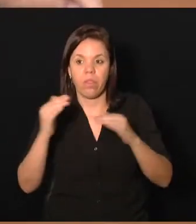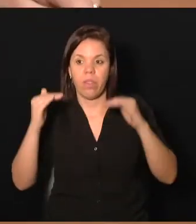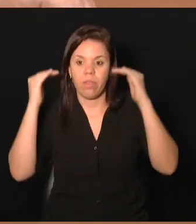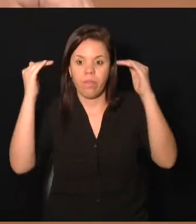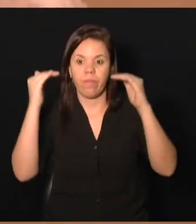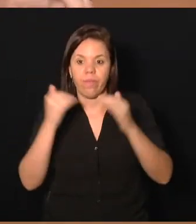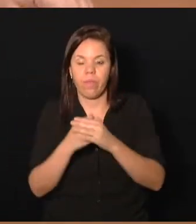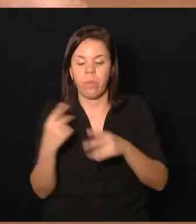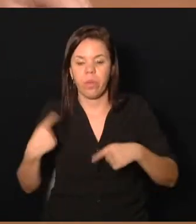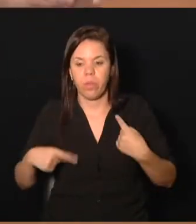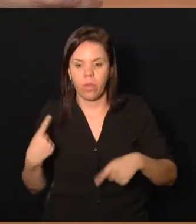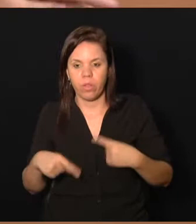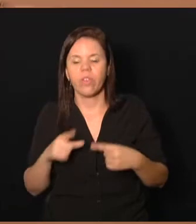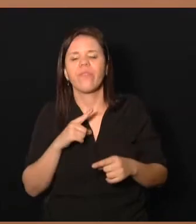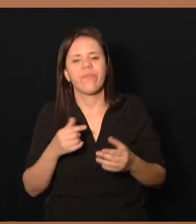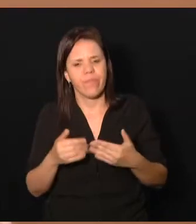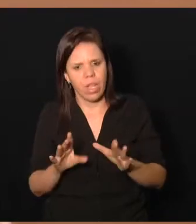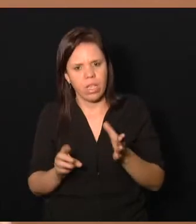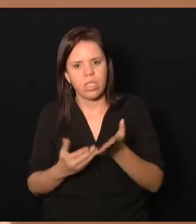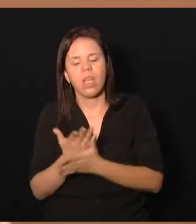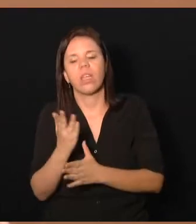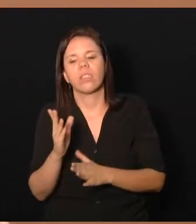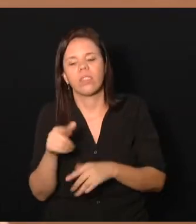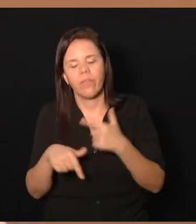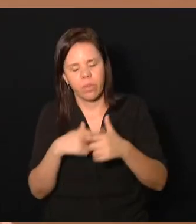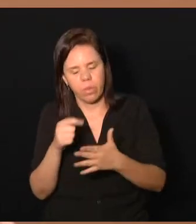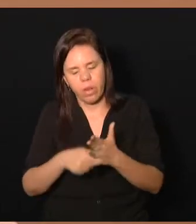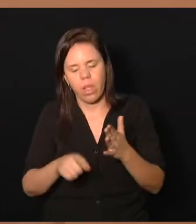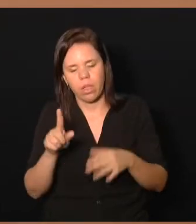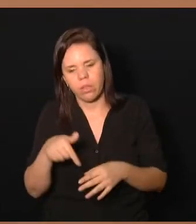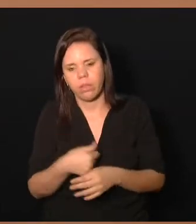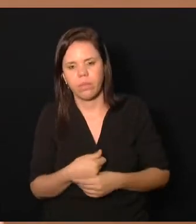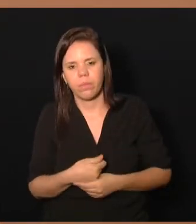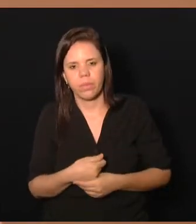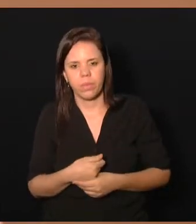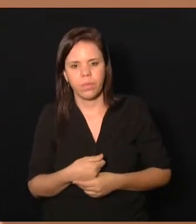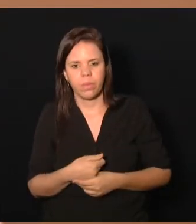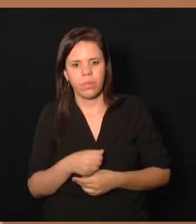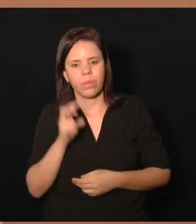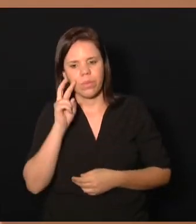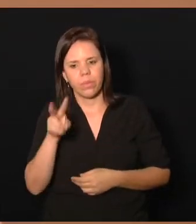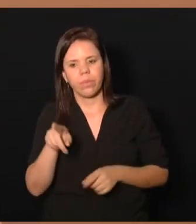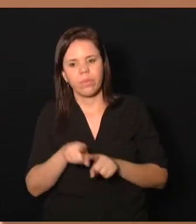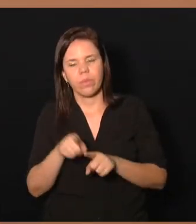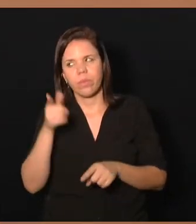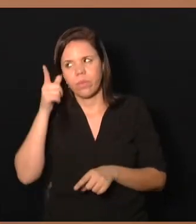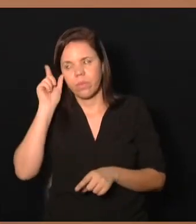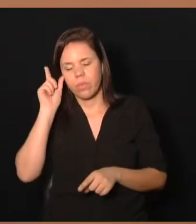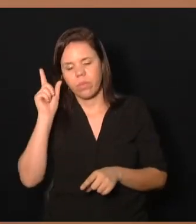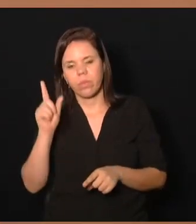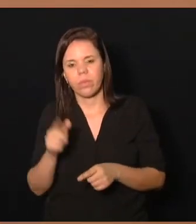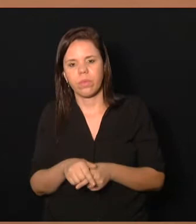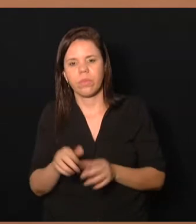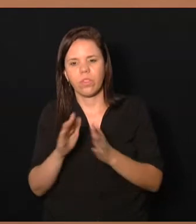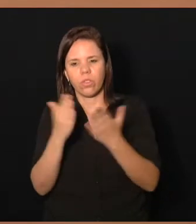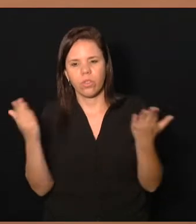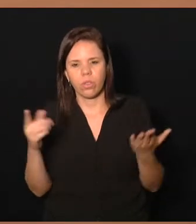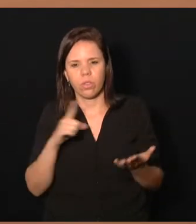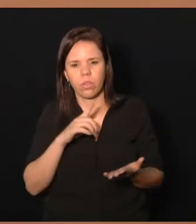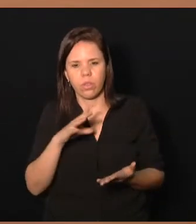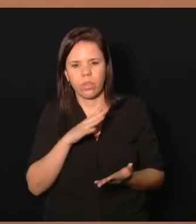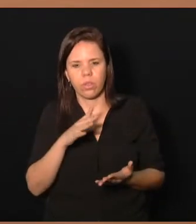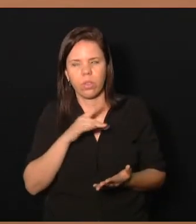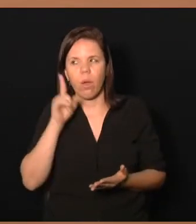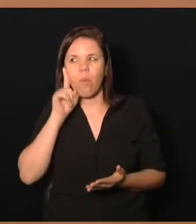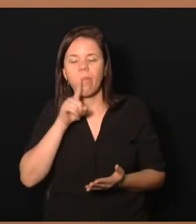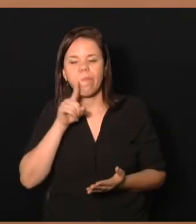sim, essa moção vai sair e nós vamos trabalhar isso aí. Eu vi também no jornal ontem, acho que é uma cidade, acho que é